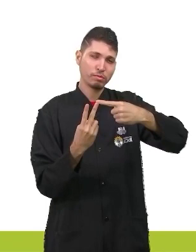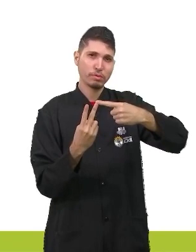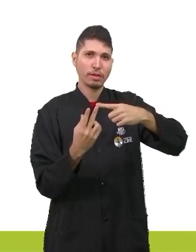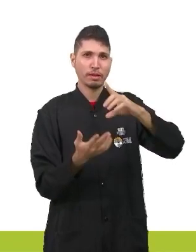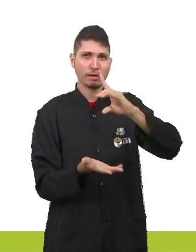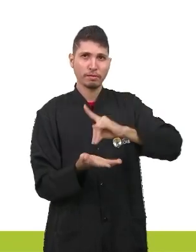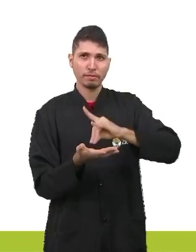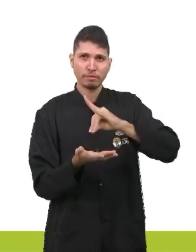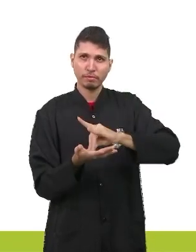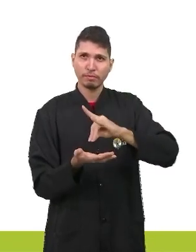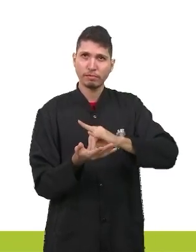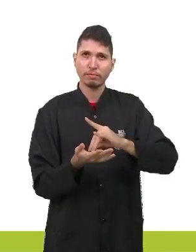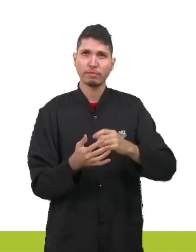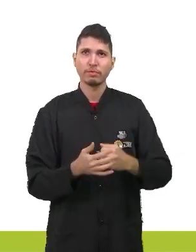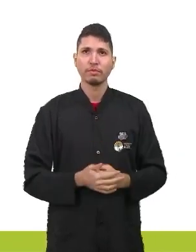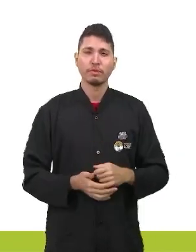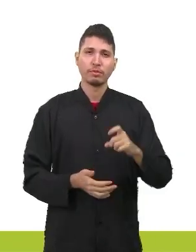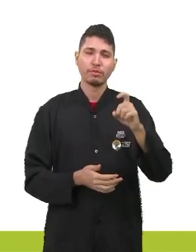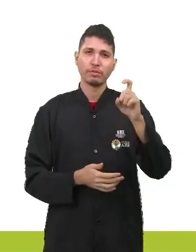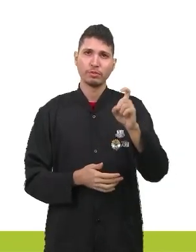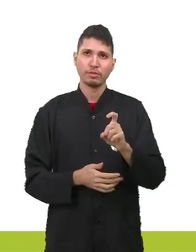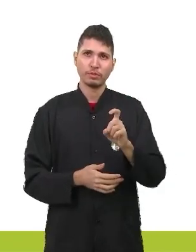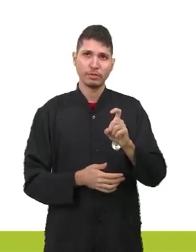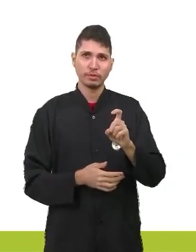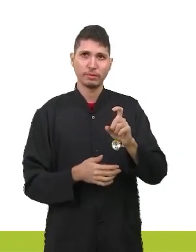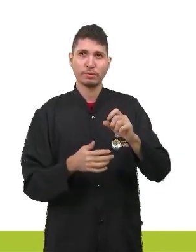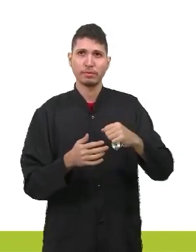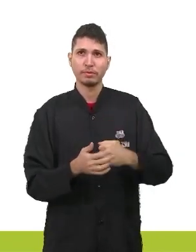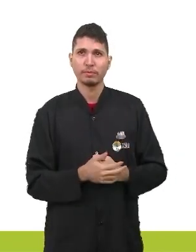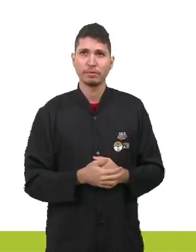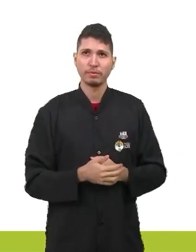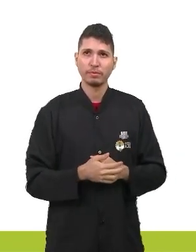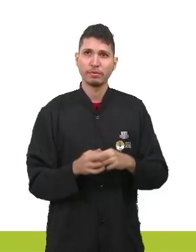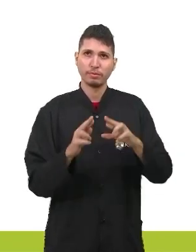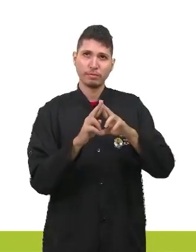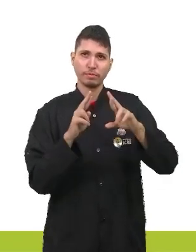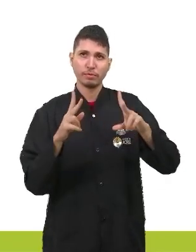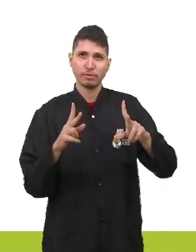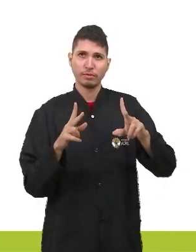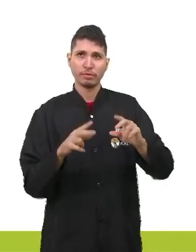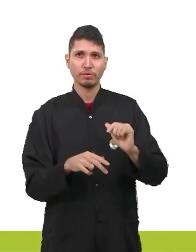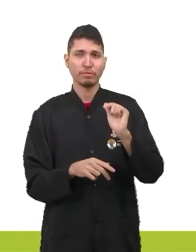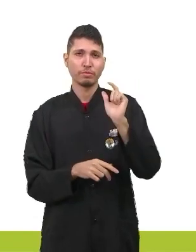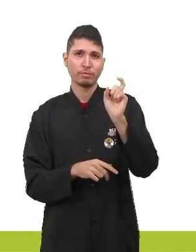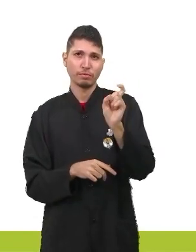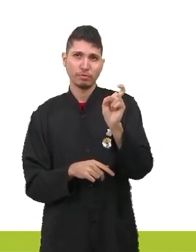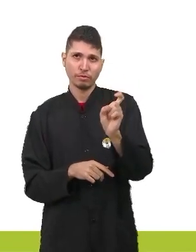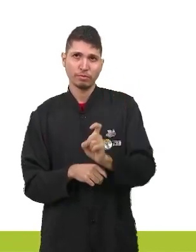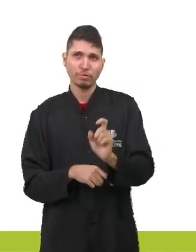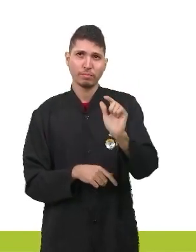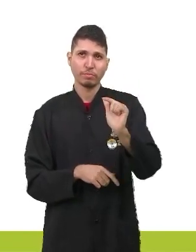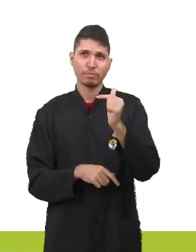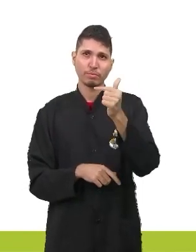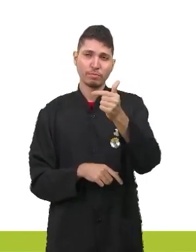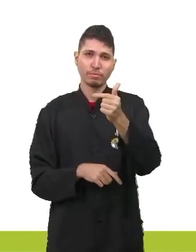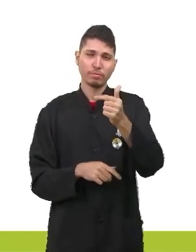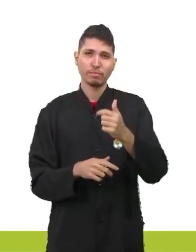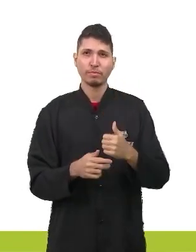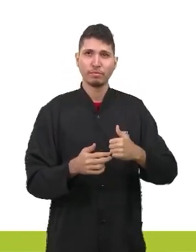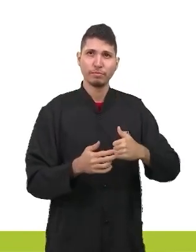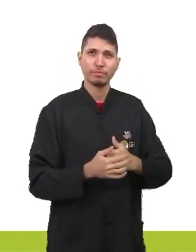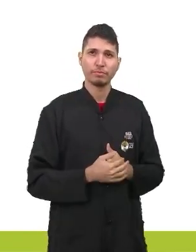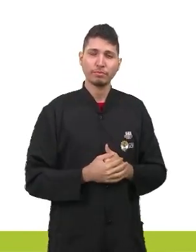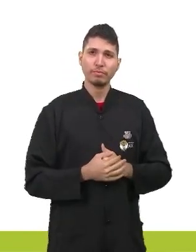né? É um x' diferente de um x duas linhas, tá bom? Que são as raízes.